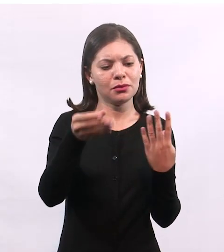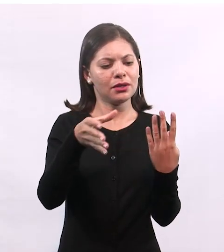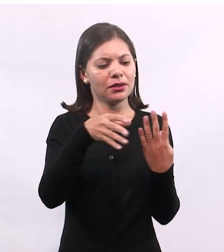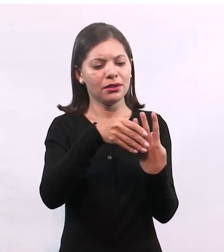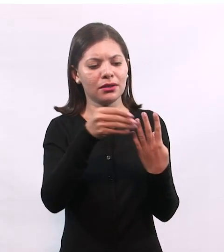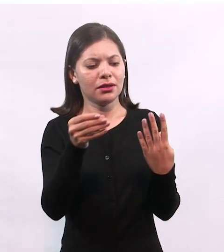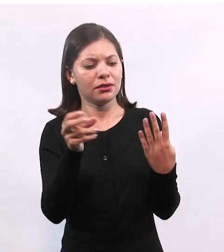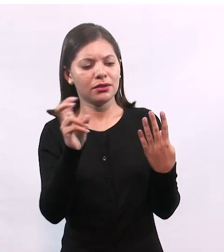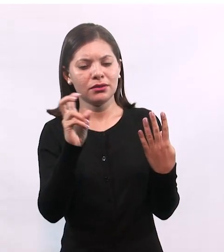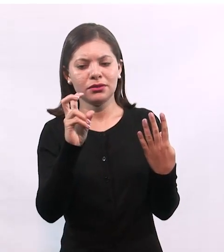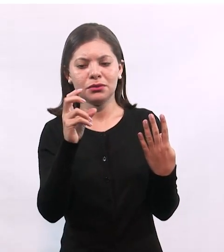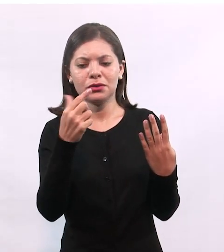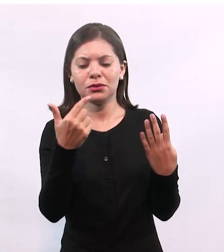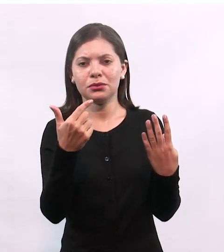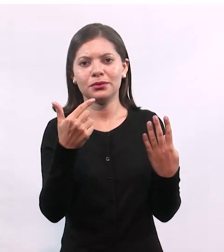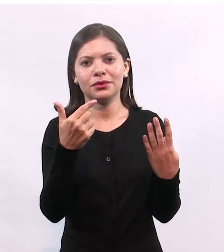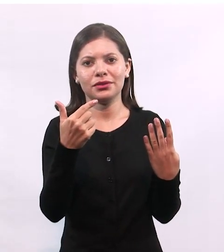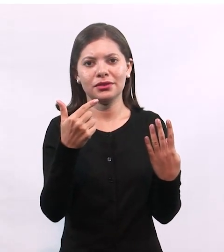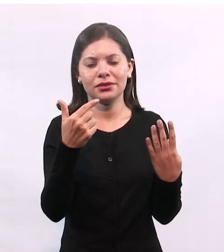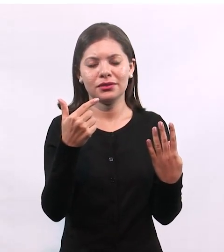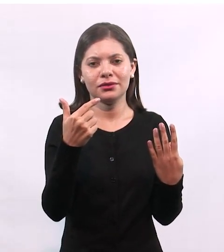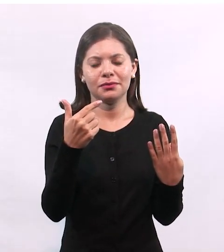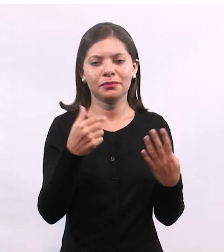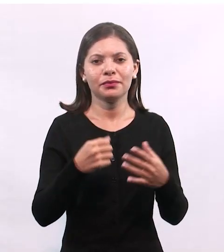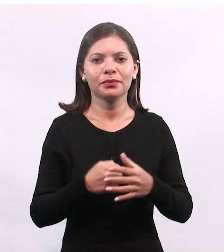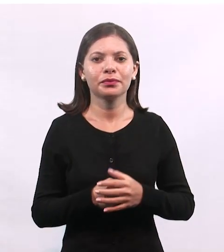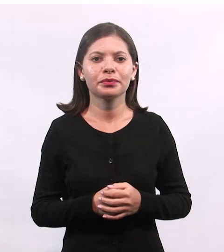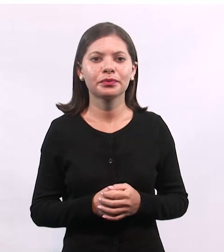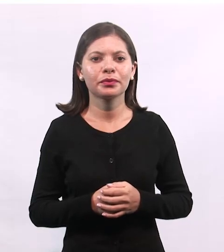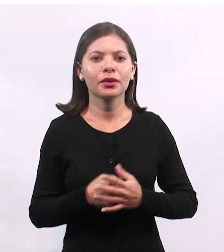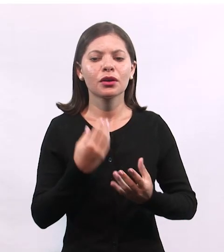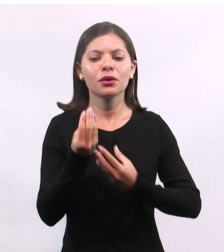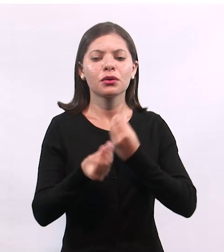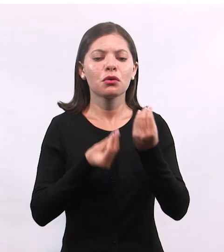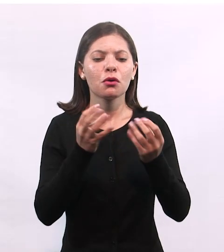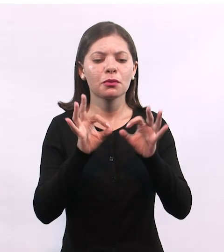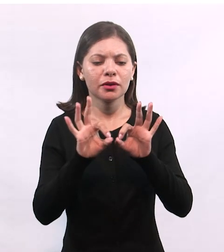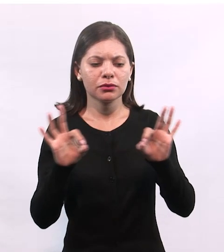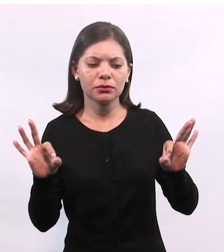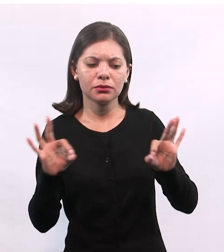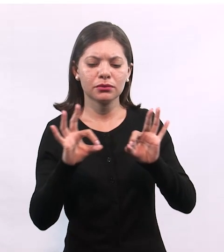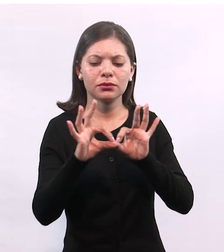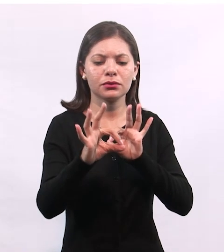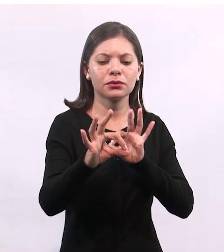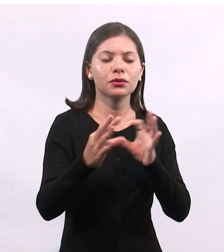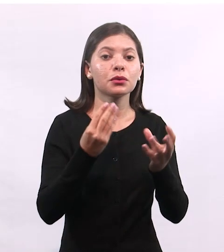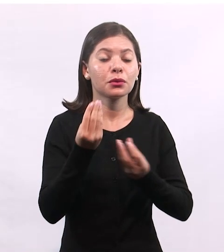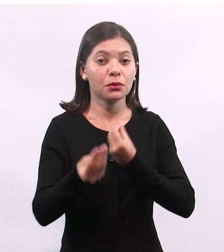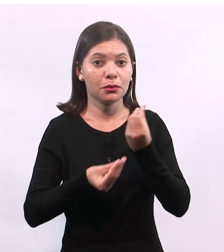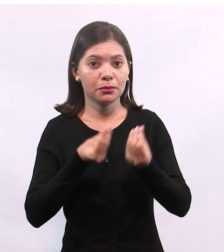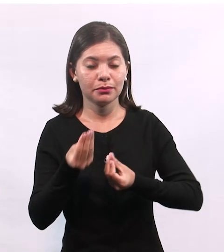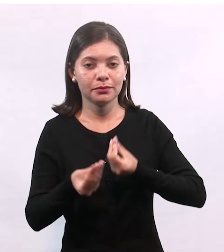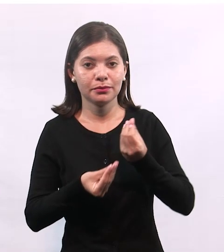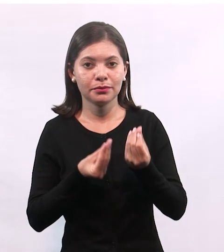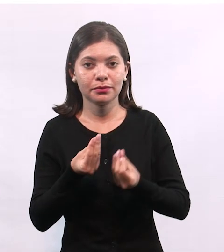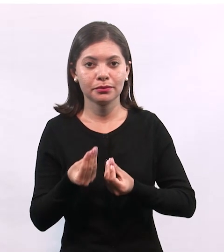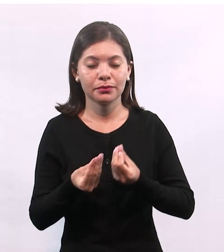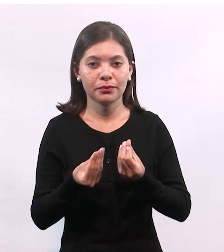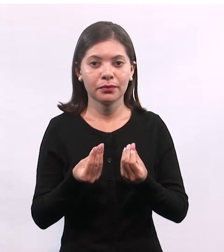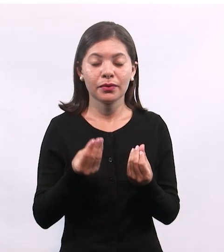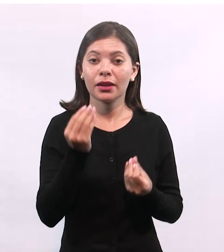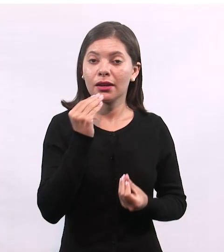no meio de 52 E aí como que a gente vai mensurar essa probabilidade Então como a gente comentou